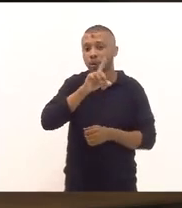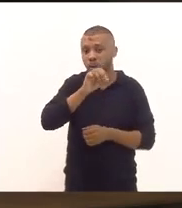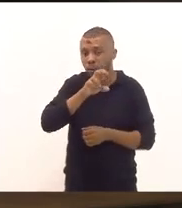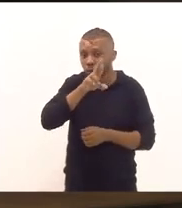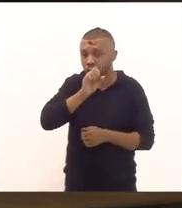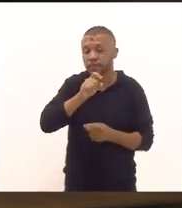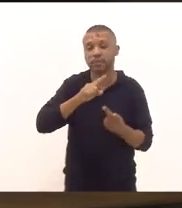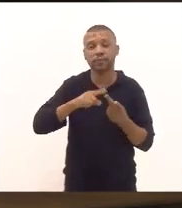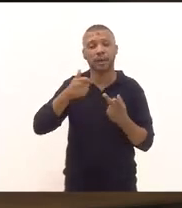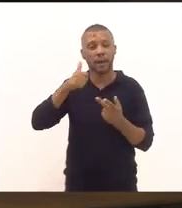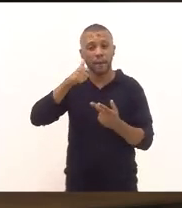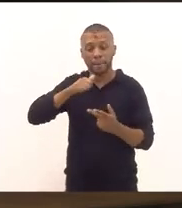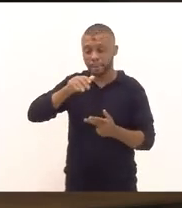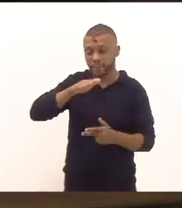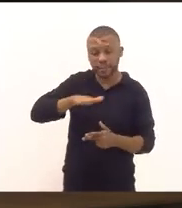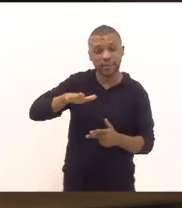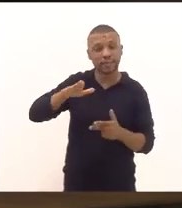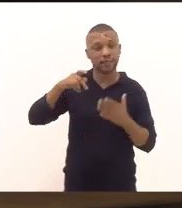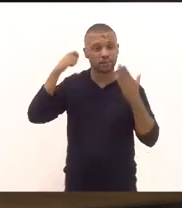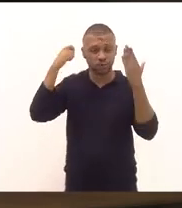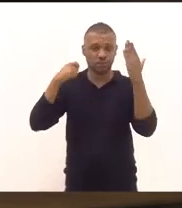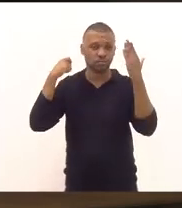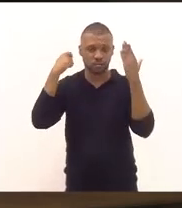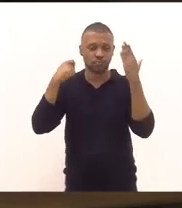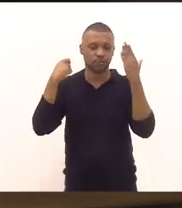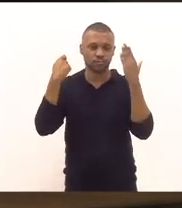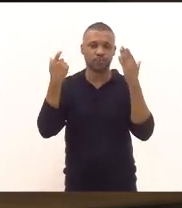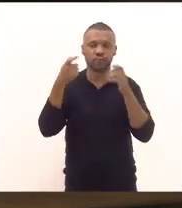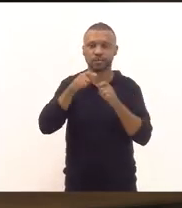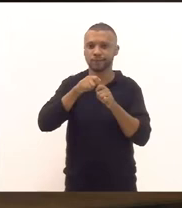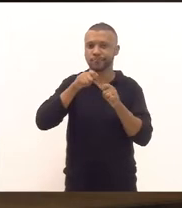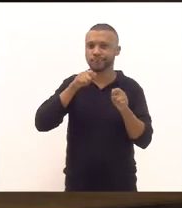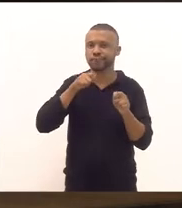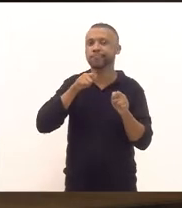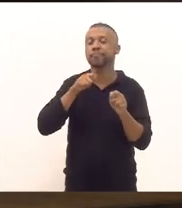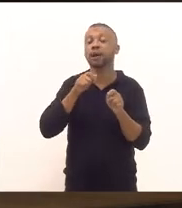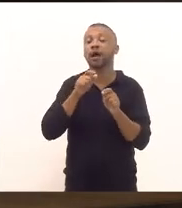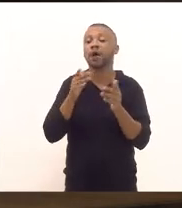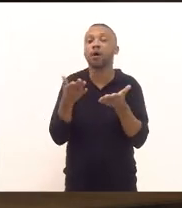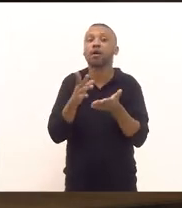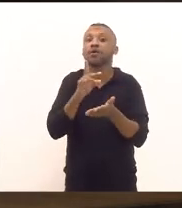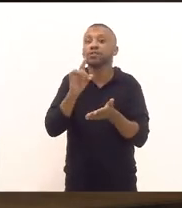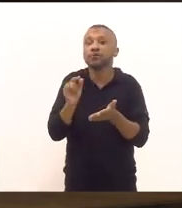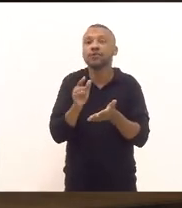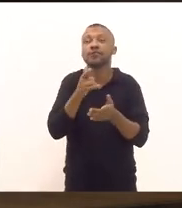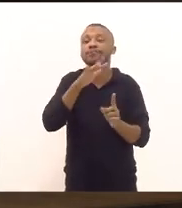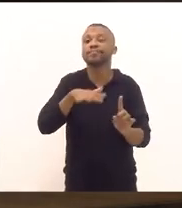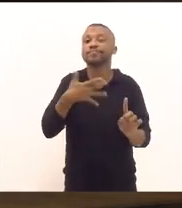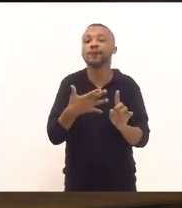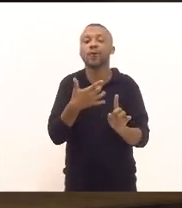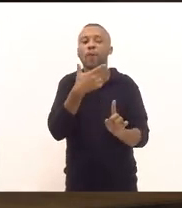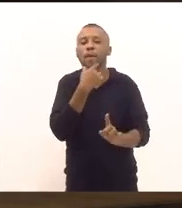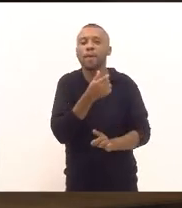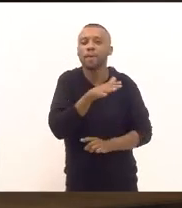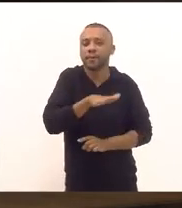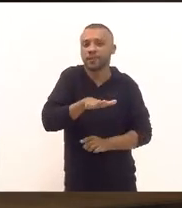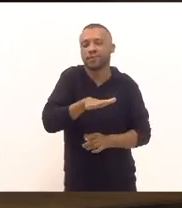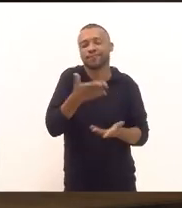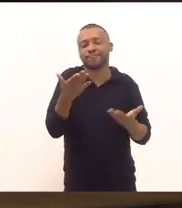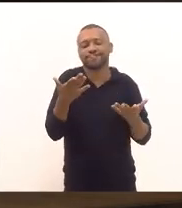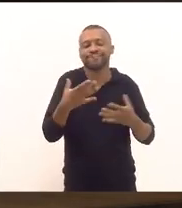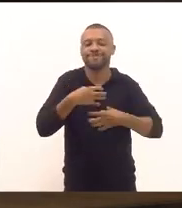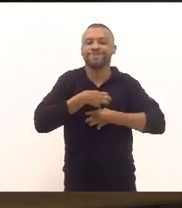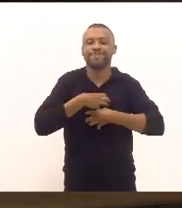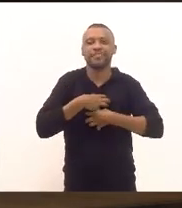meninazinha Deus um mas é dia de reverenciar meu a mínima e eu fico